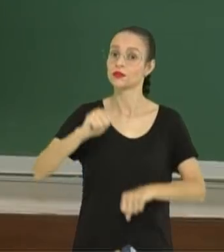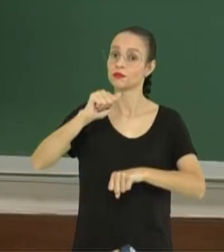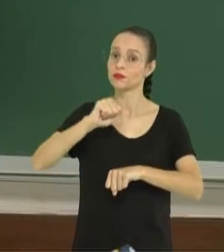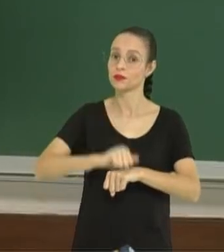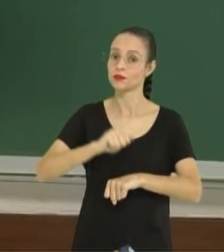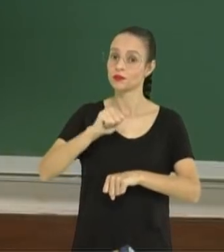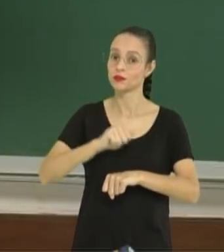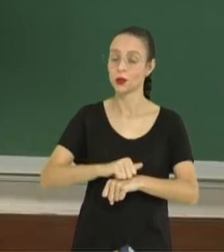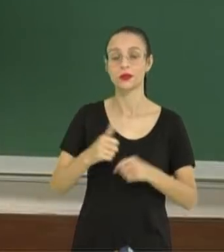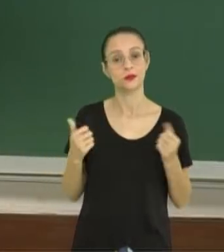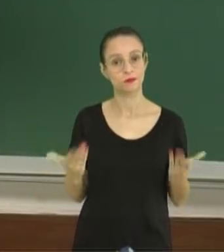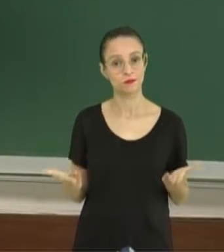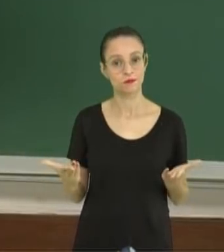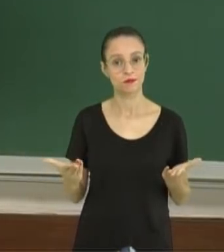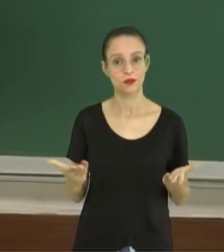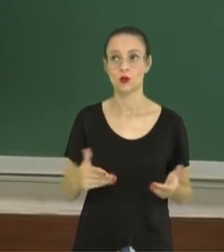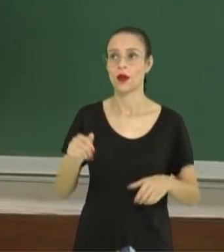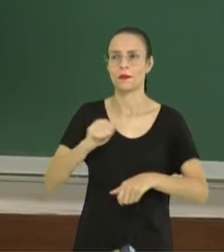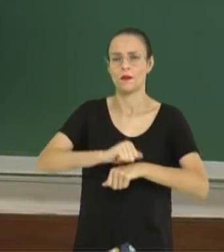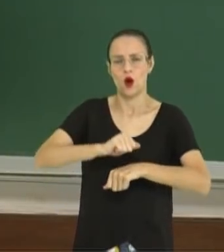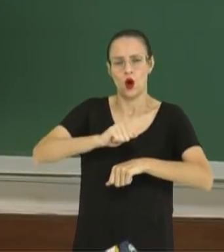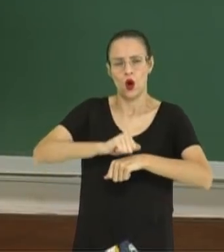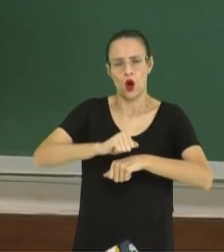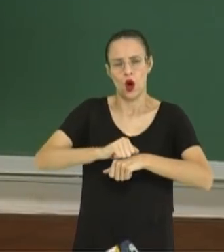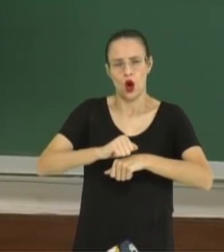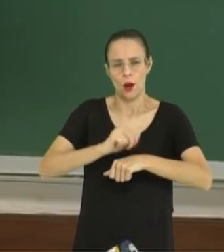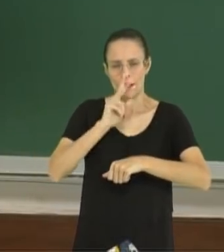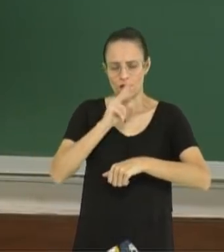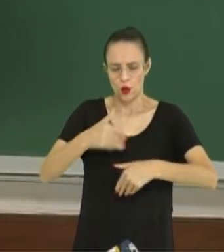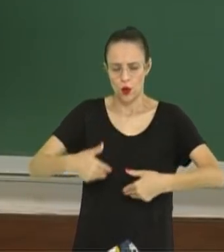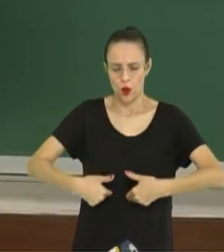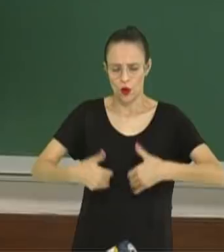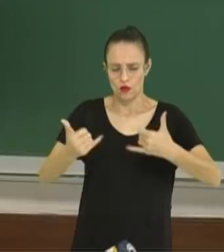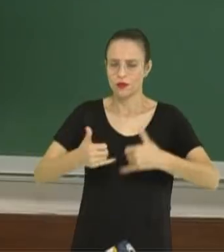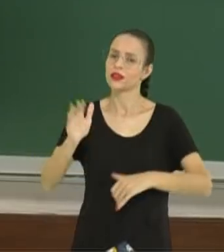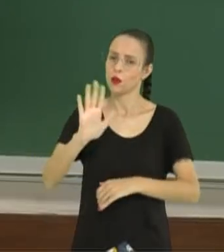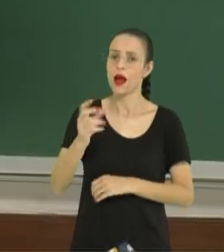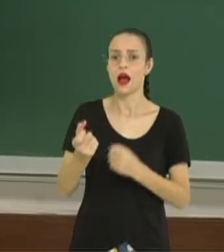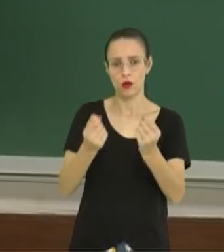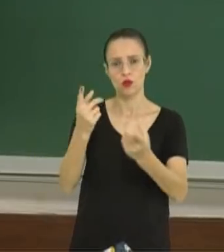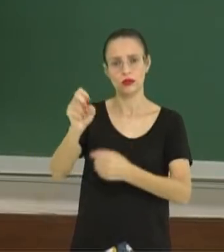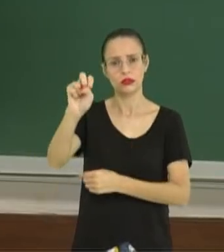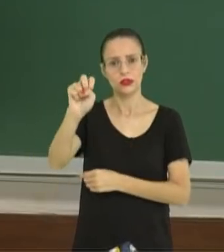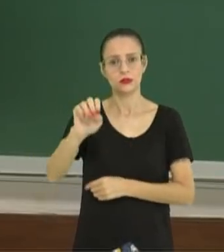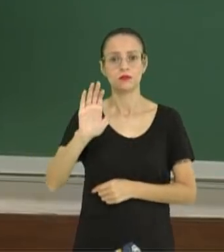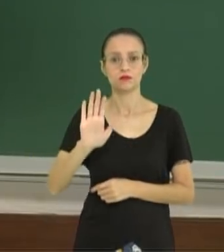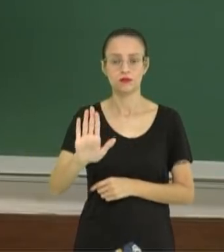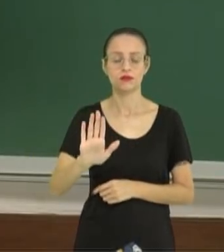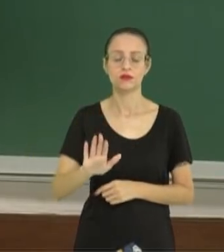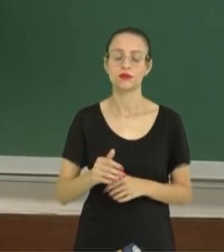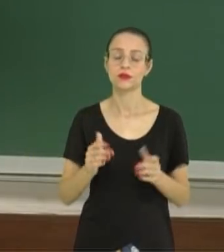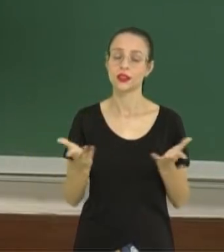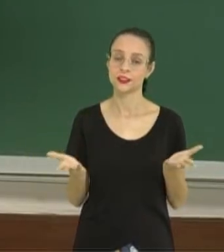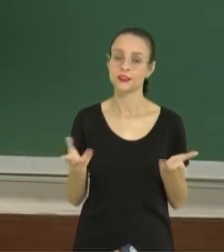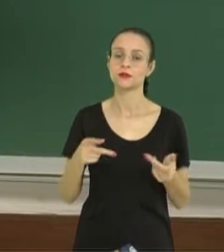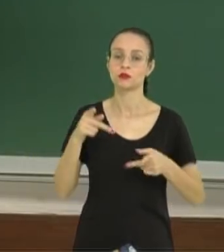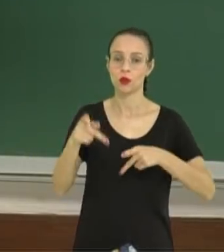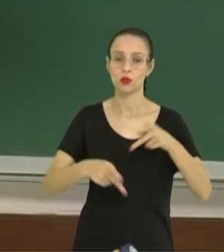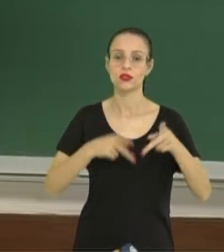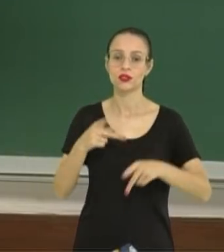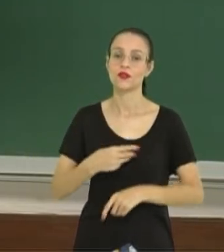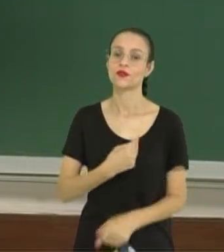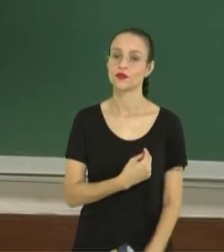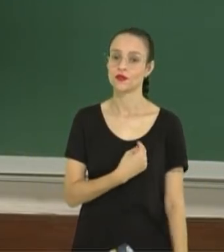vivem não em pobreza extrema, nem em miséria, né? Alguns casos sim, mas boa parte da população aí